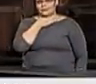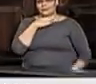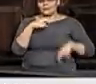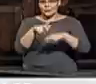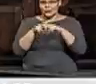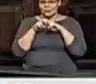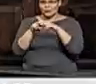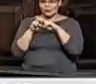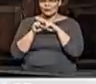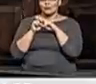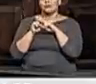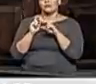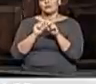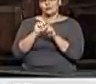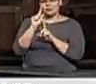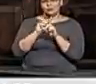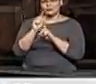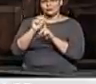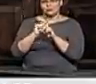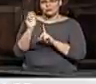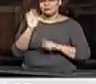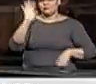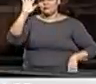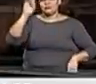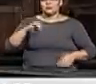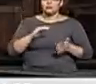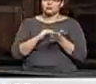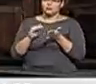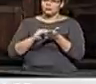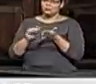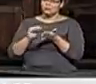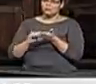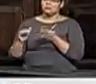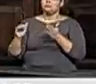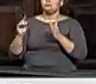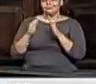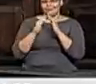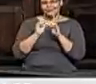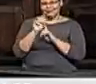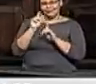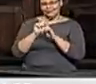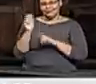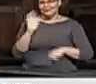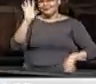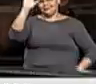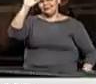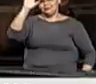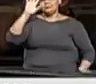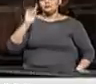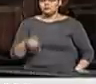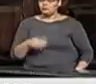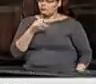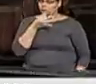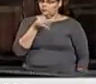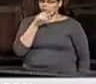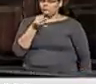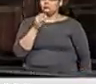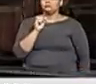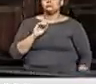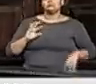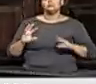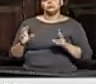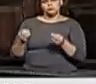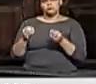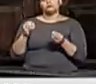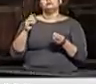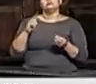aos aluguéis exagerados que as secretarias pagavam. E daí sugeriu que todas